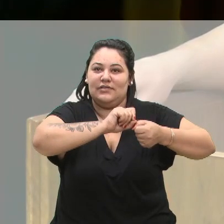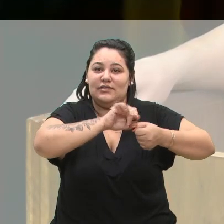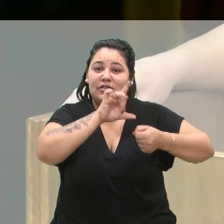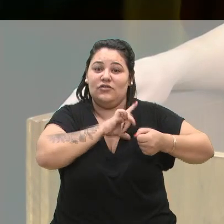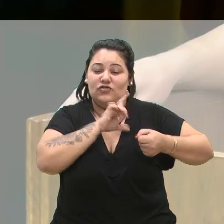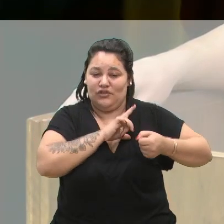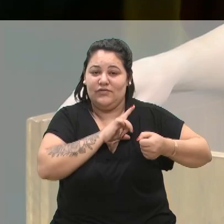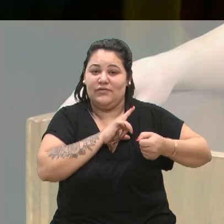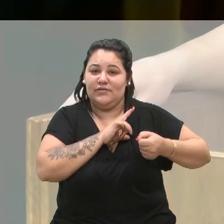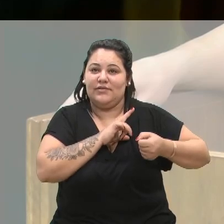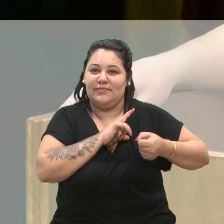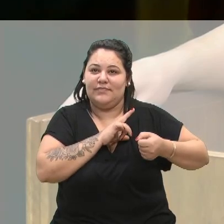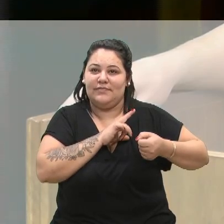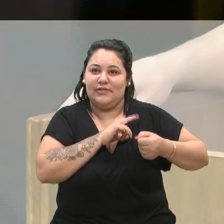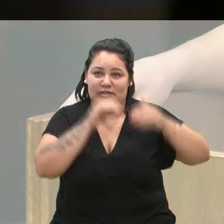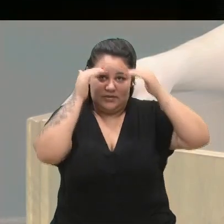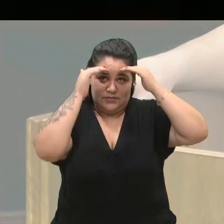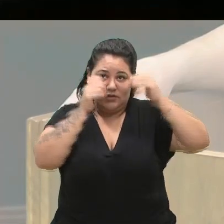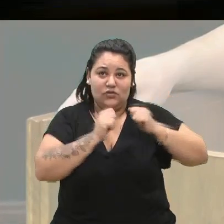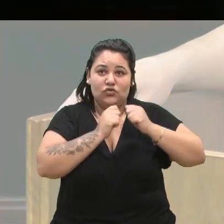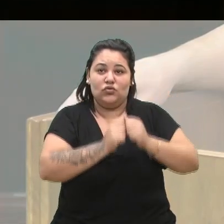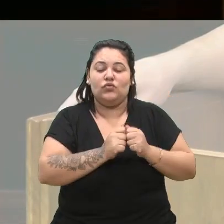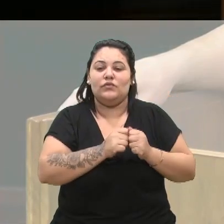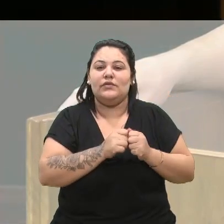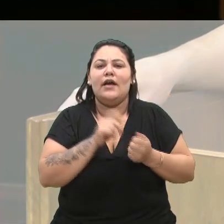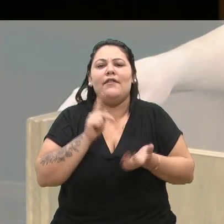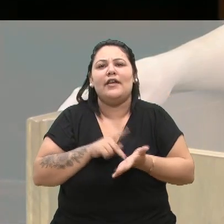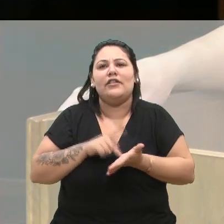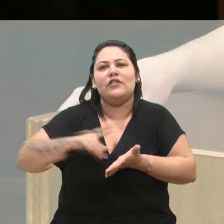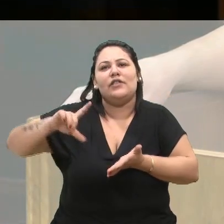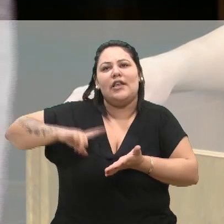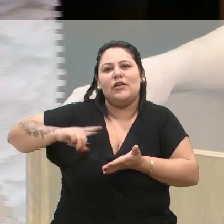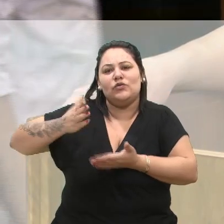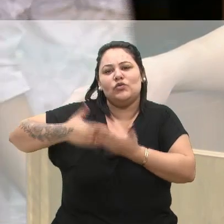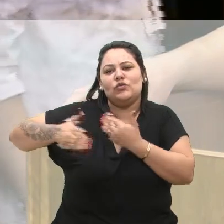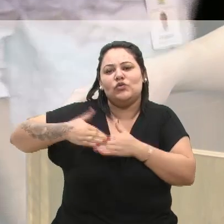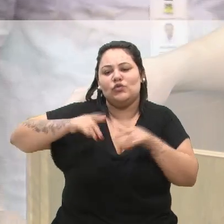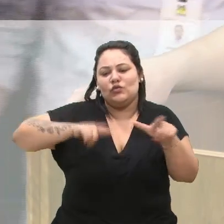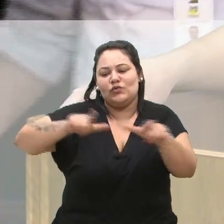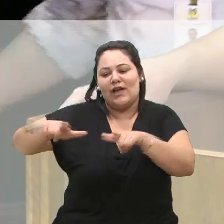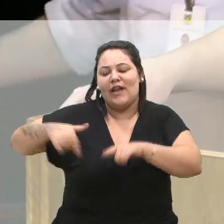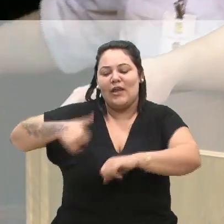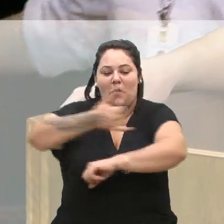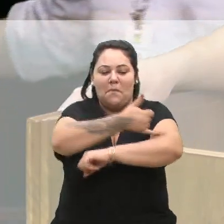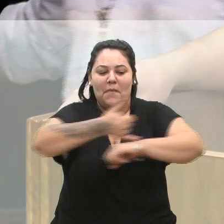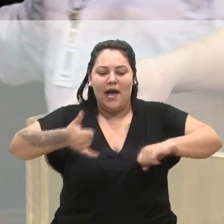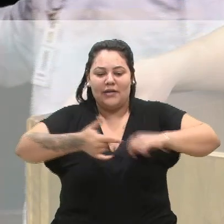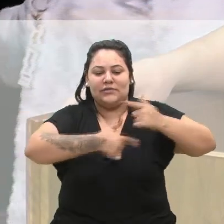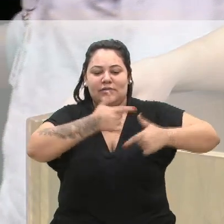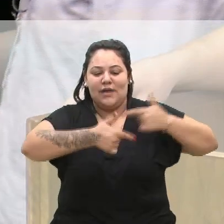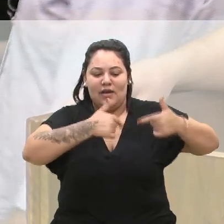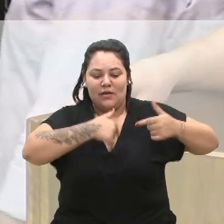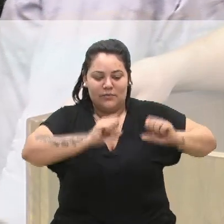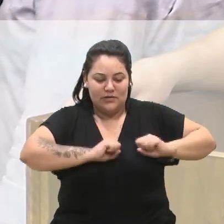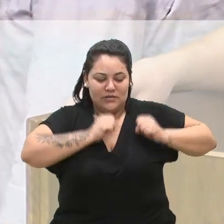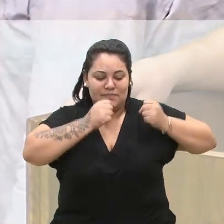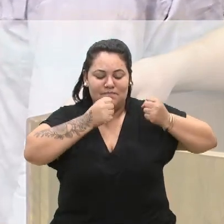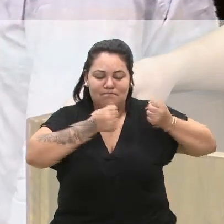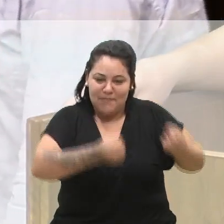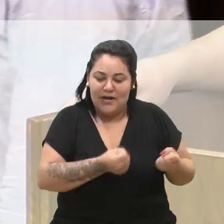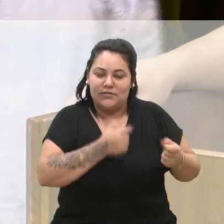tenho a honra de carregar comigo. Na verdade, eu tenho todos os lugares por onde eu passei, onde eu trabalhei, onde eu me dediquei, onde eu vesti a